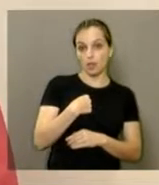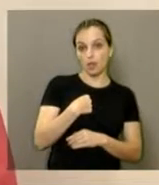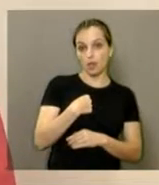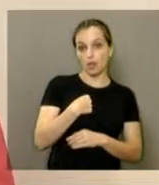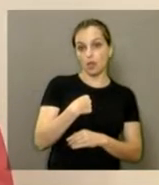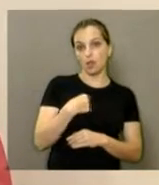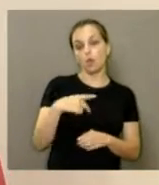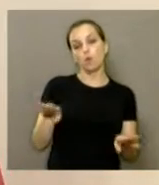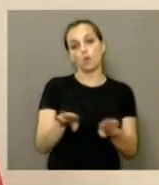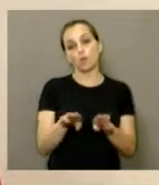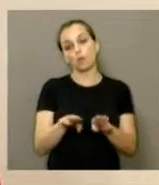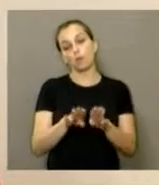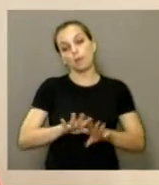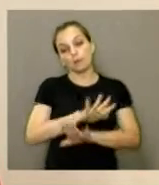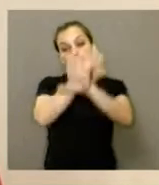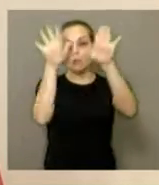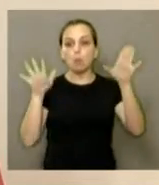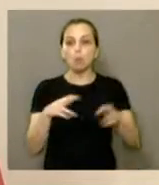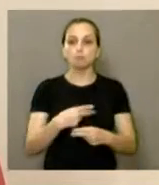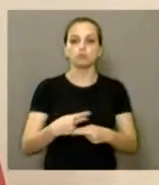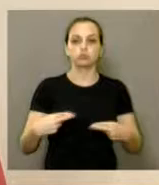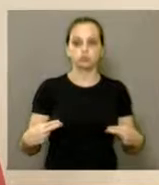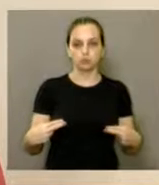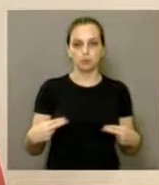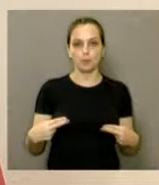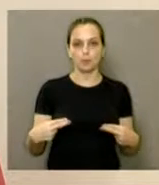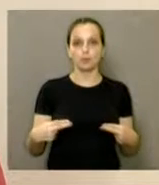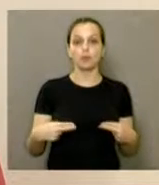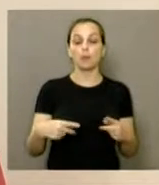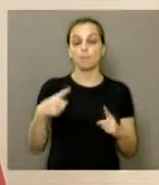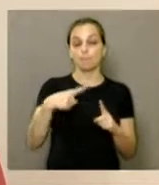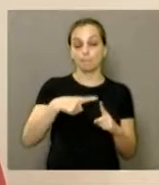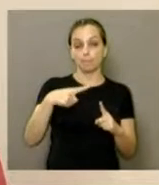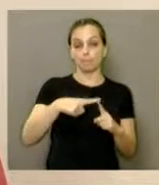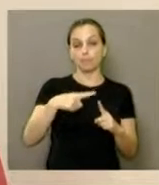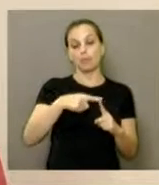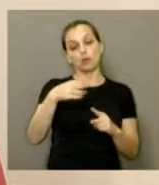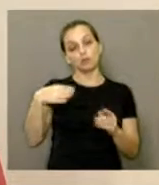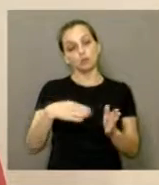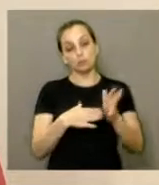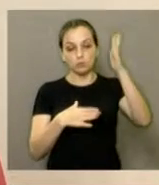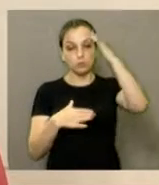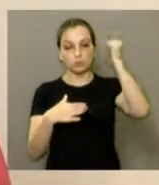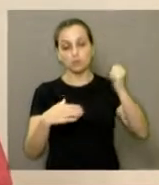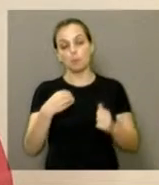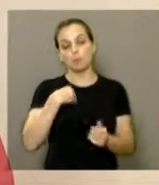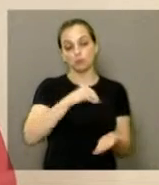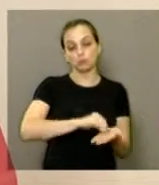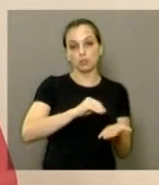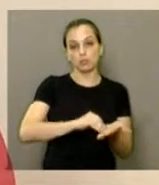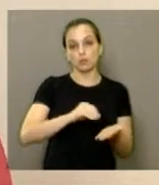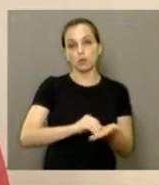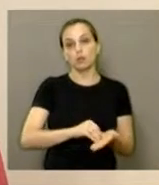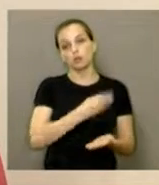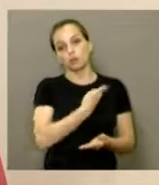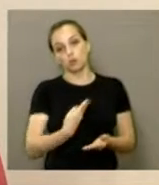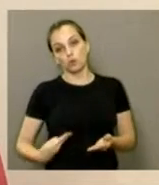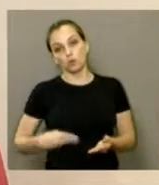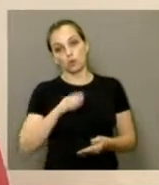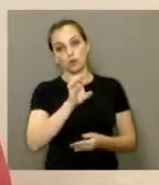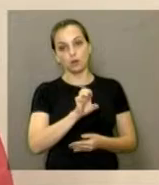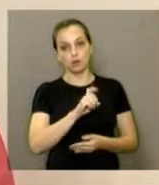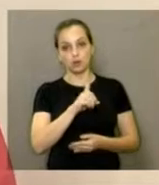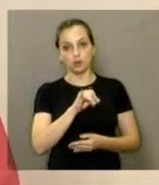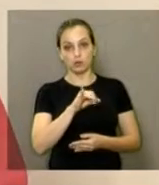de esclarecer algumas questões aqui. Primeiro, todos sabem que eu fui secretário do governo Edinho desde o primeiro dia